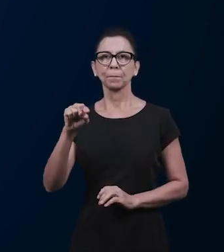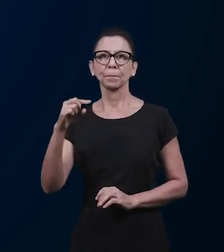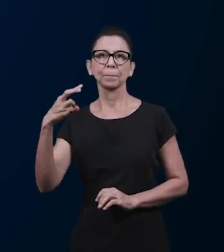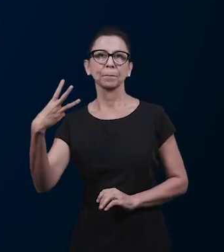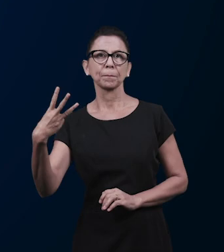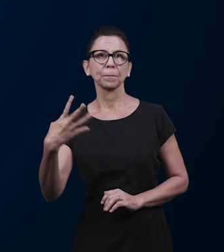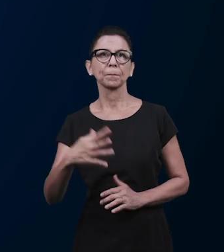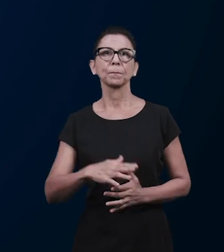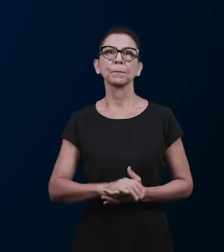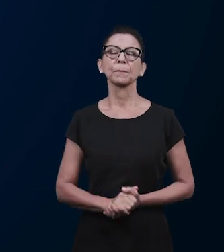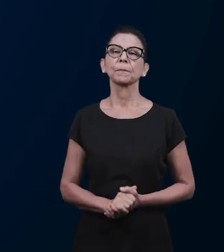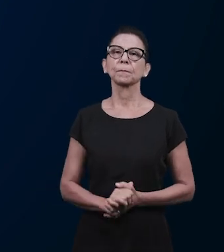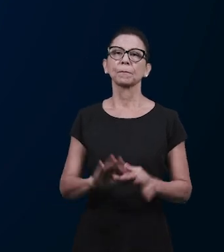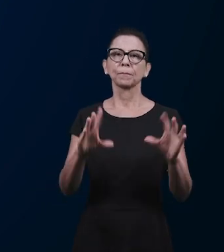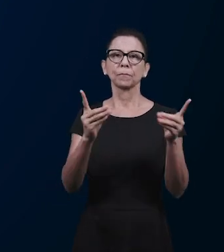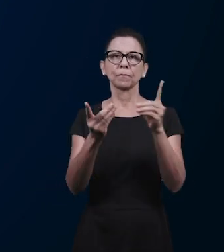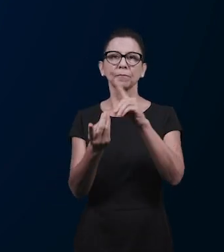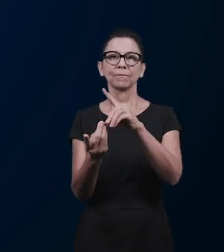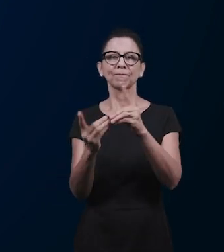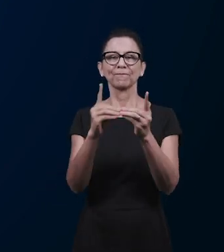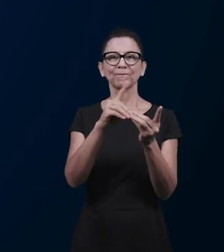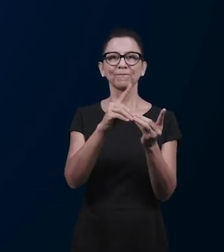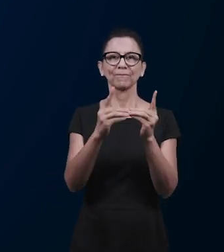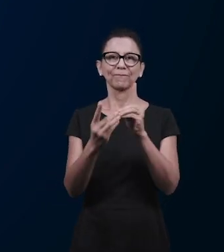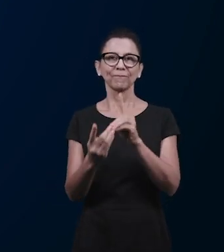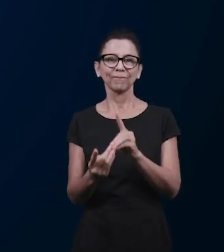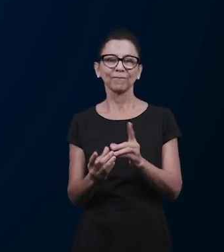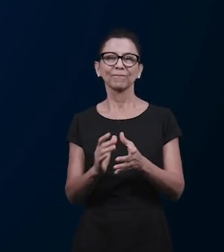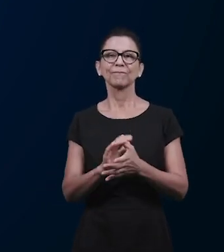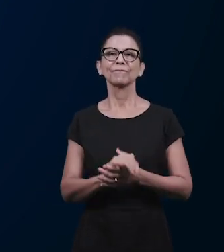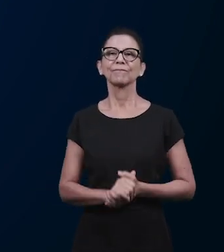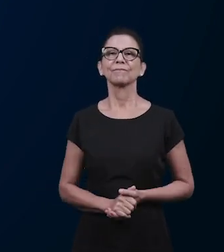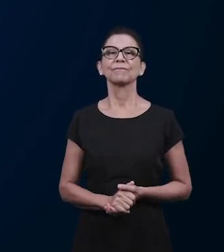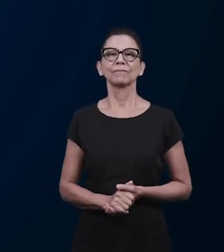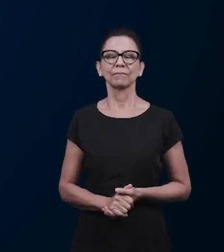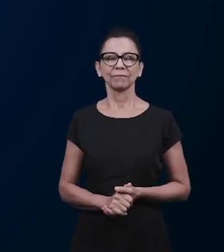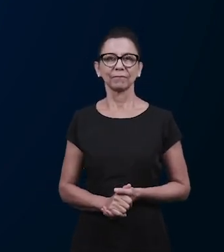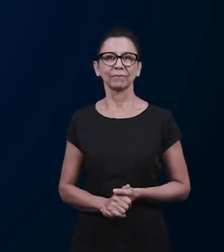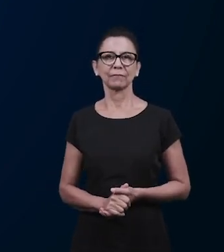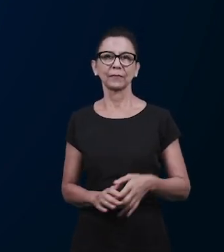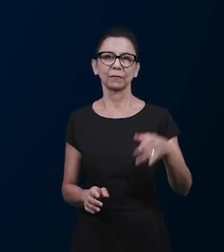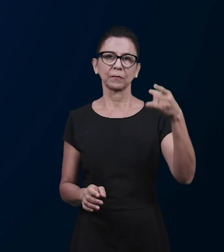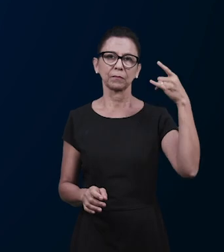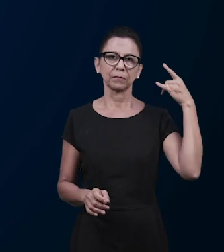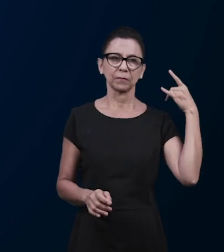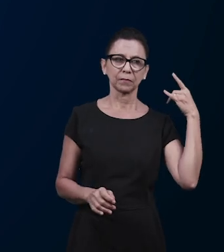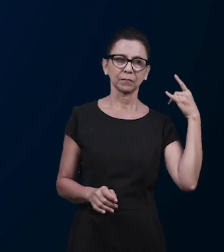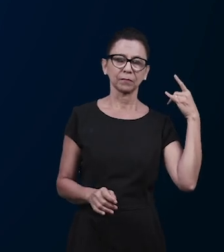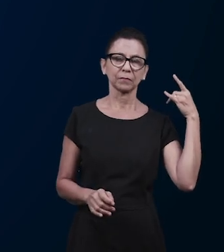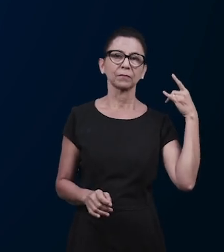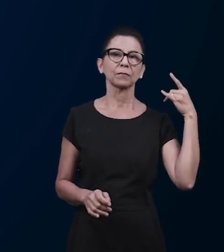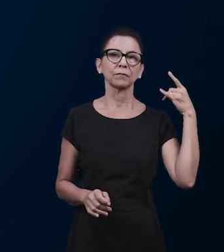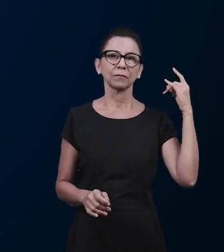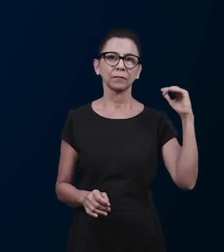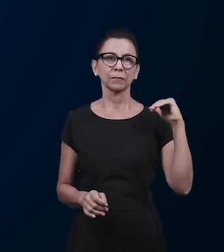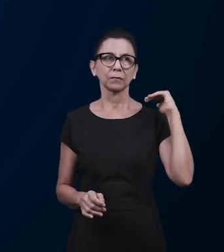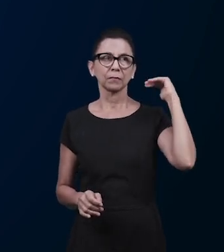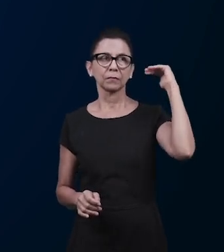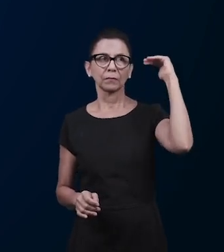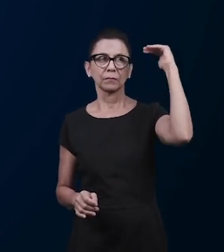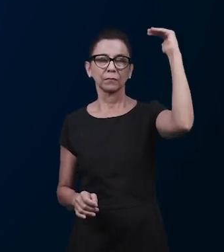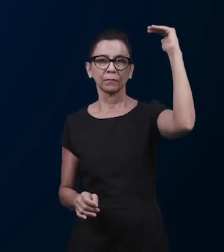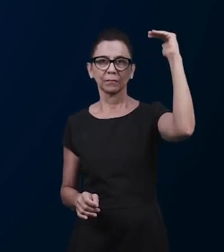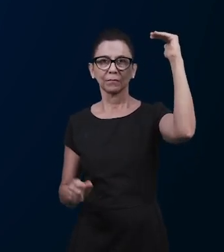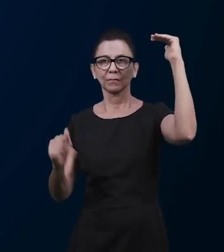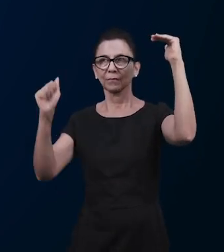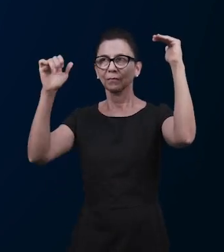3.3 é a troca dos valores espirituais pelos valores materiais. Os valores materiais